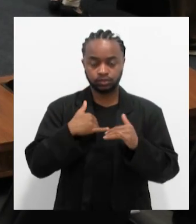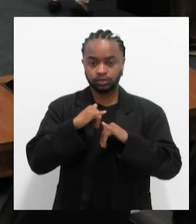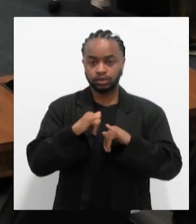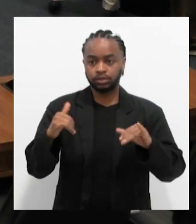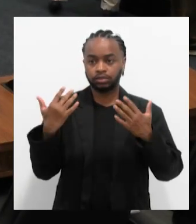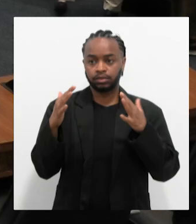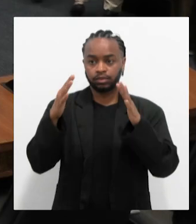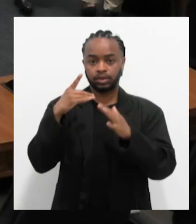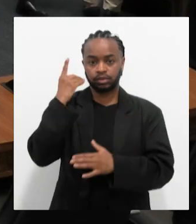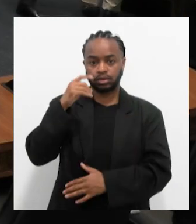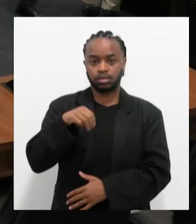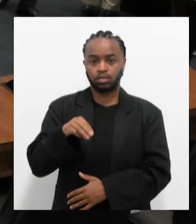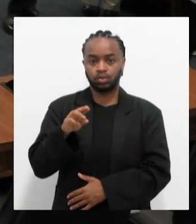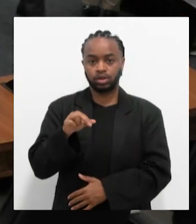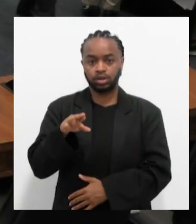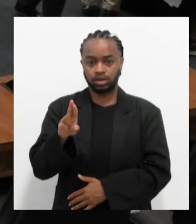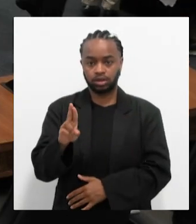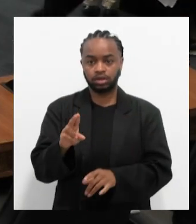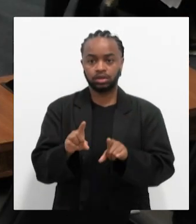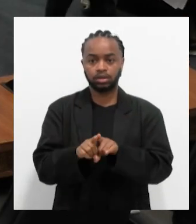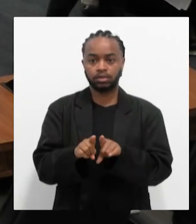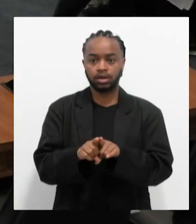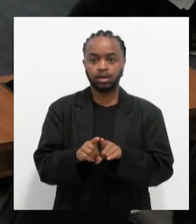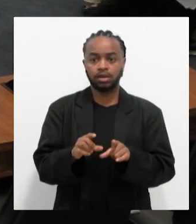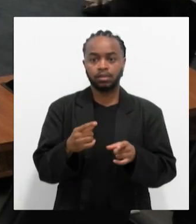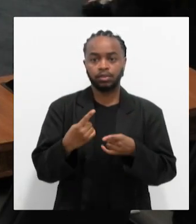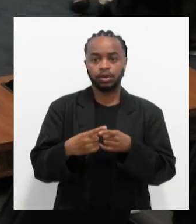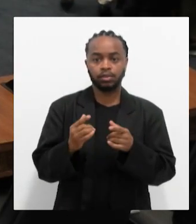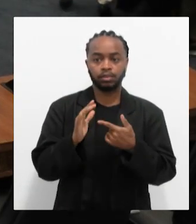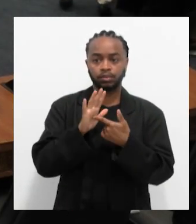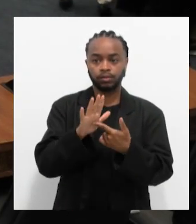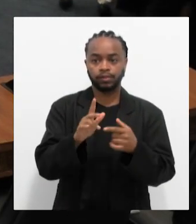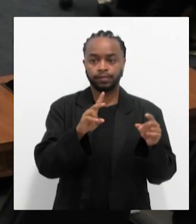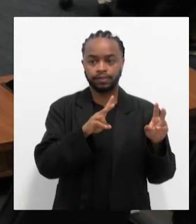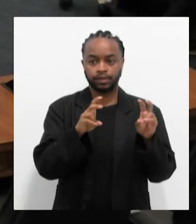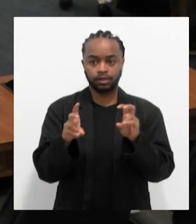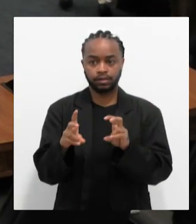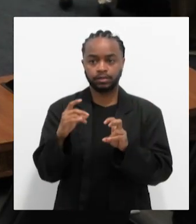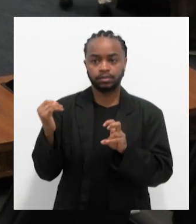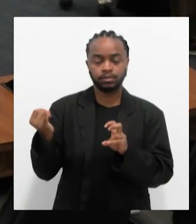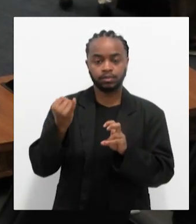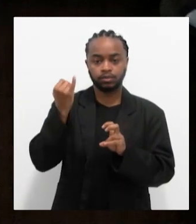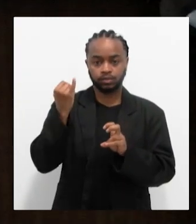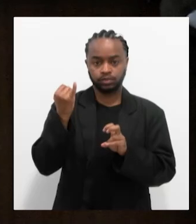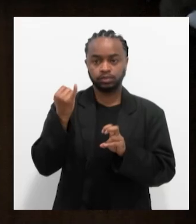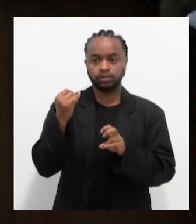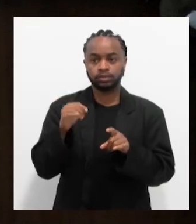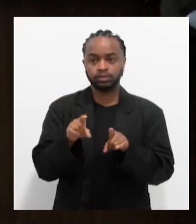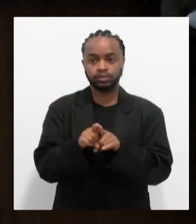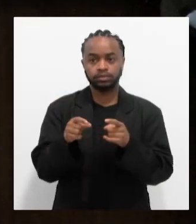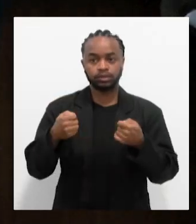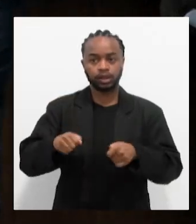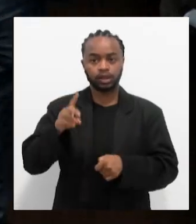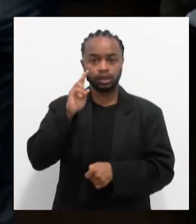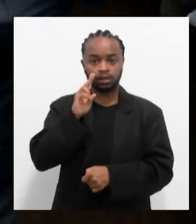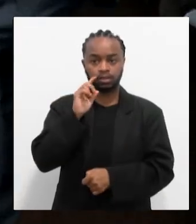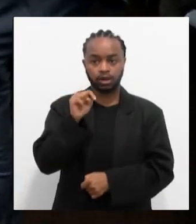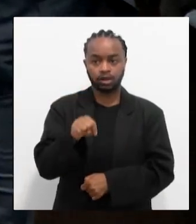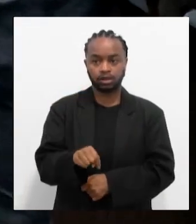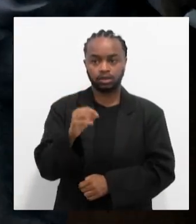o deputado Munir Neto por a apresentação dessa matéria. É uma matéria de extrema relevância. Vale lembrar que no Brasil,